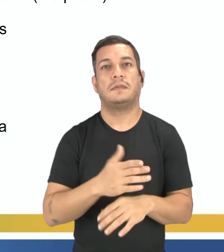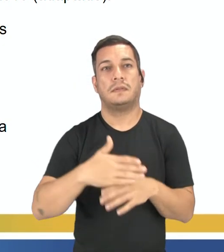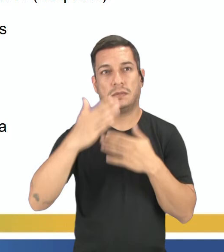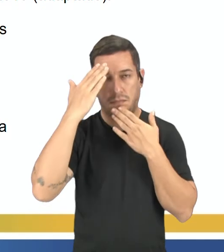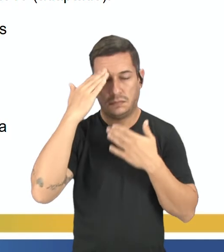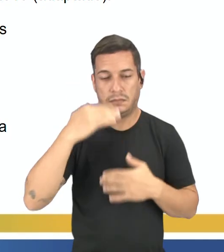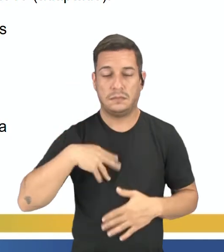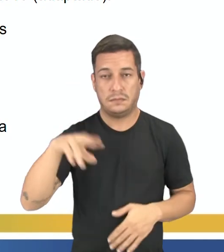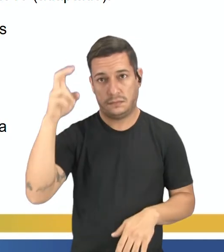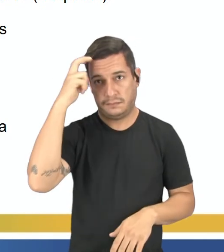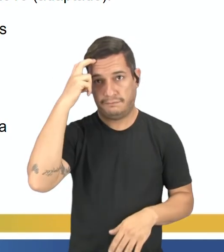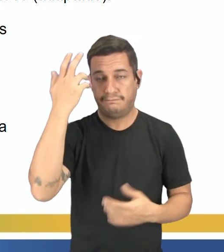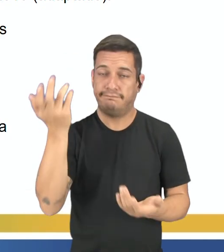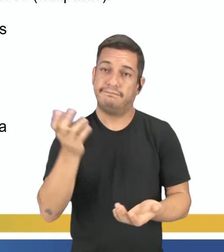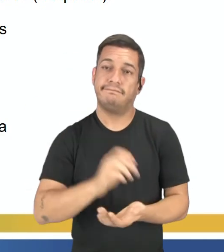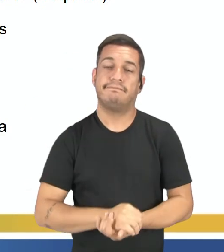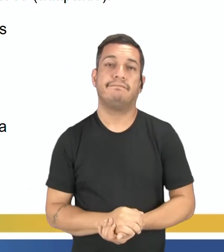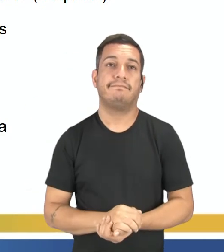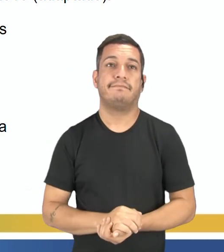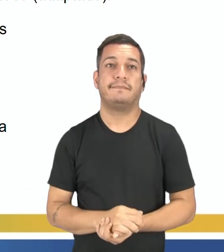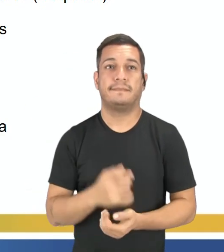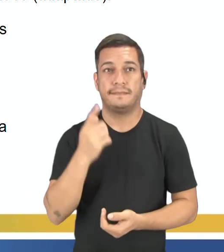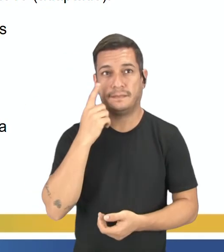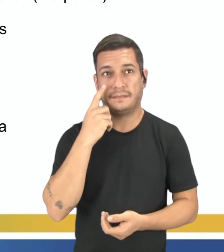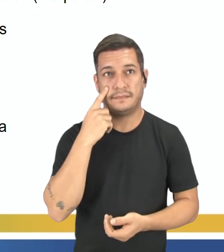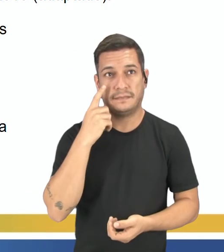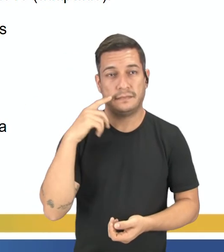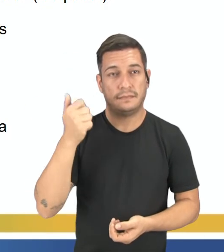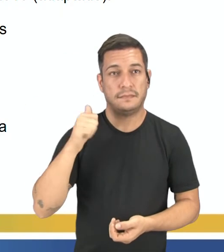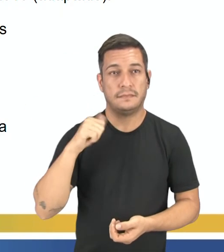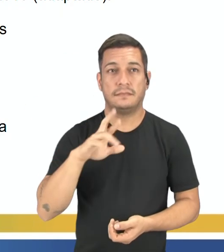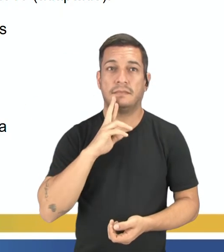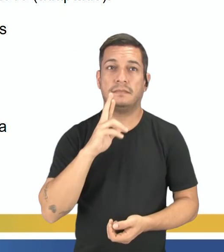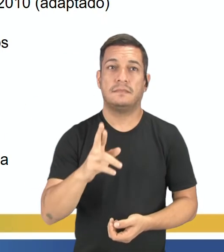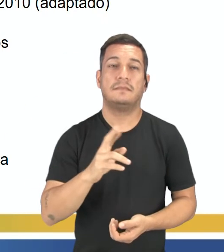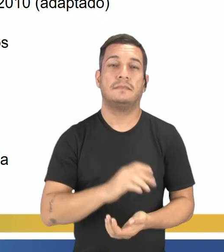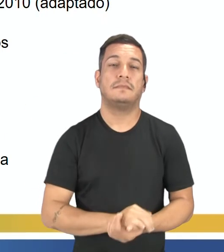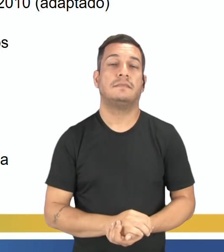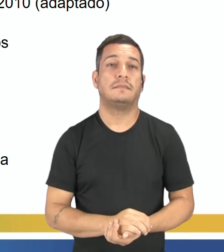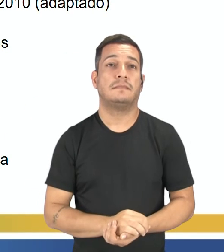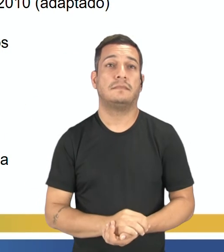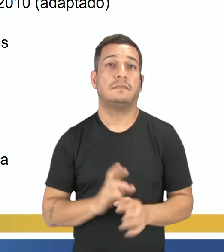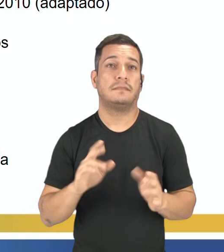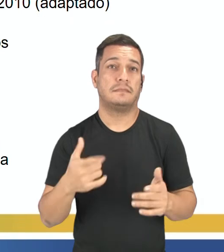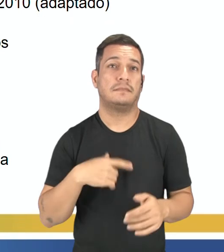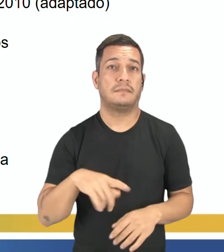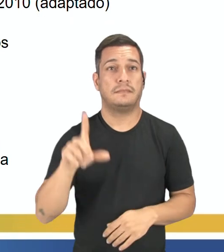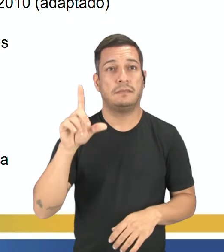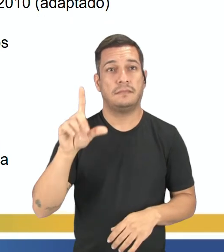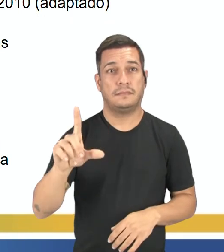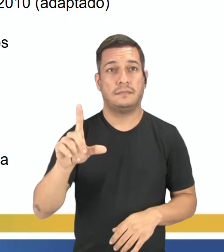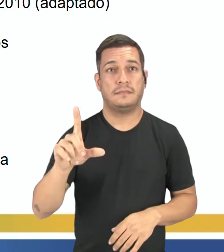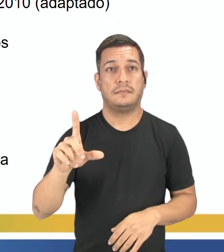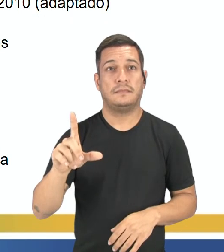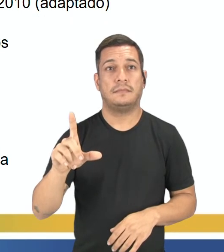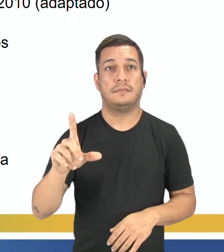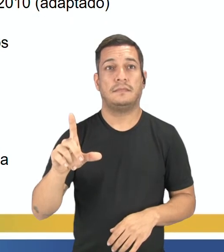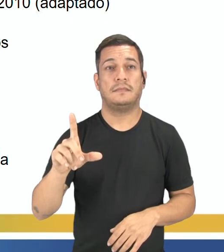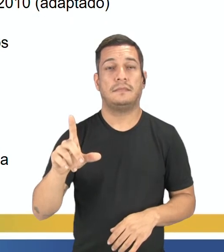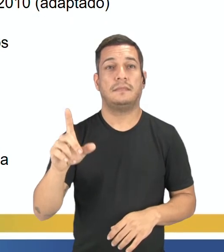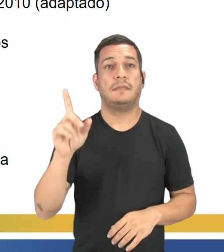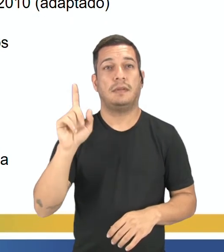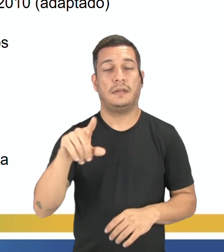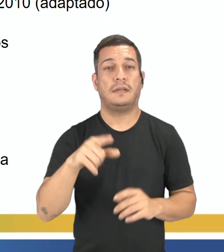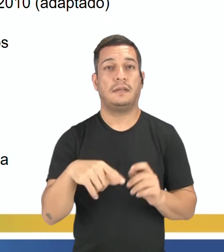das práticas corporais da cultura. Bom, vamos lá analisar a resposta juntos? Bom, lógico que a resposta certa é a